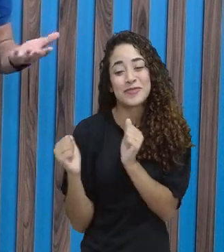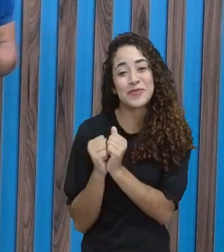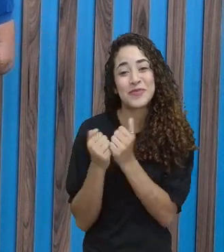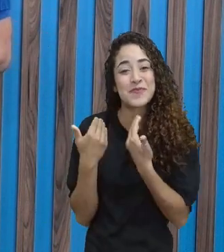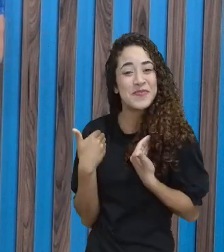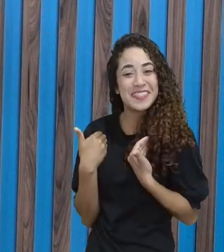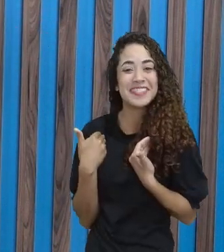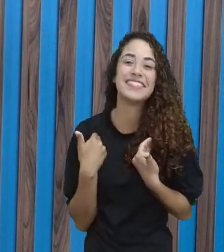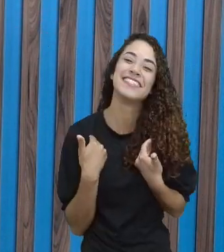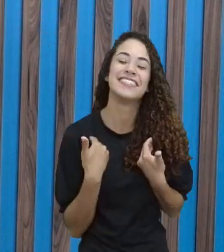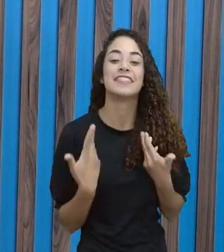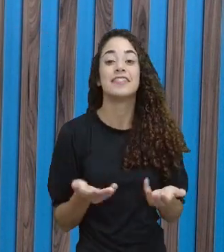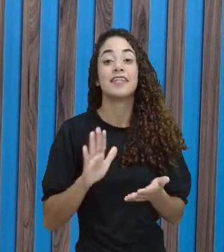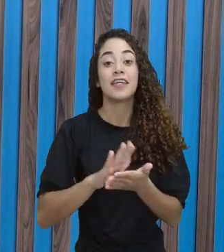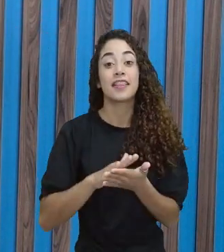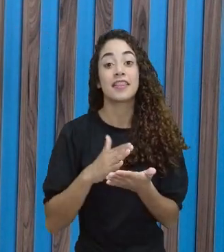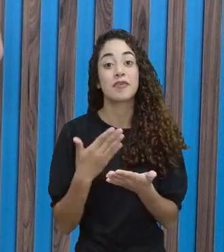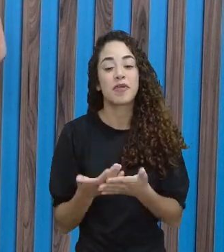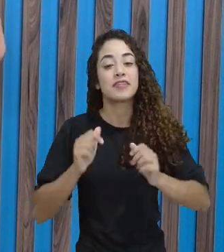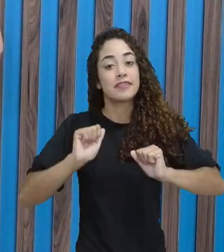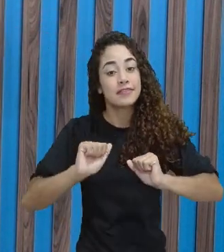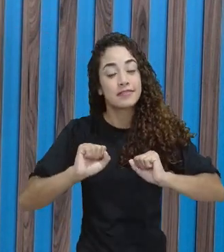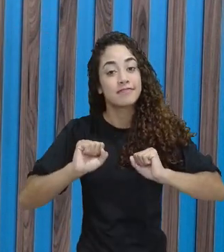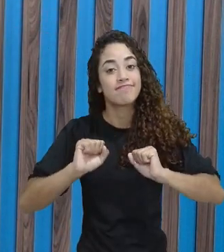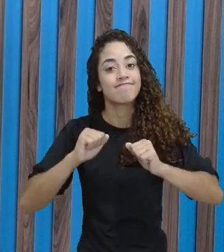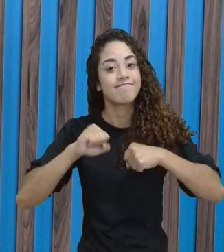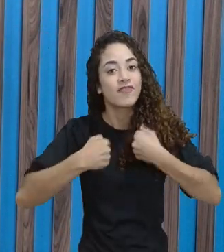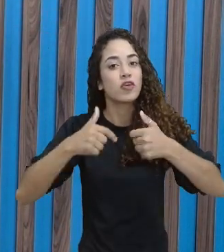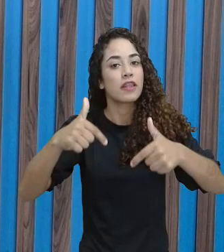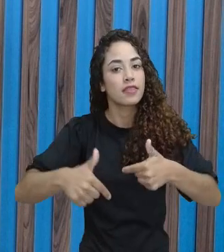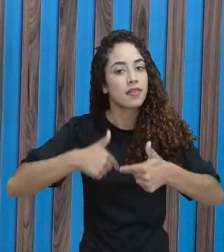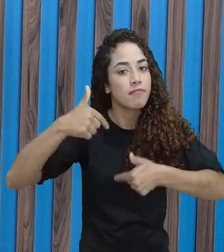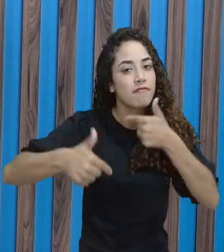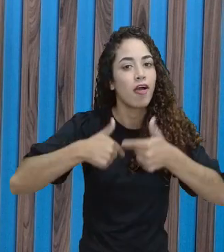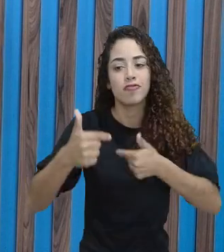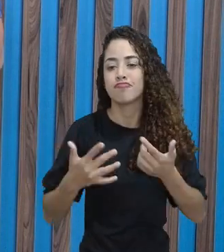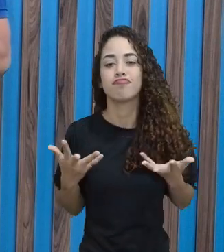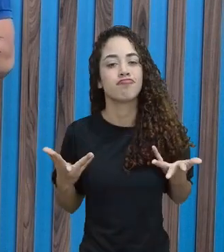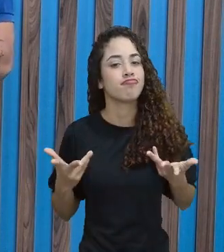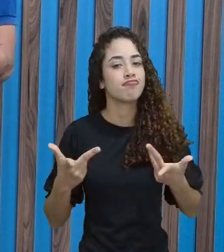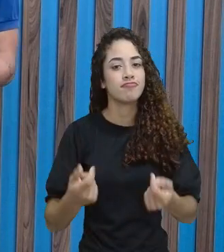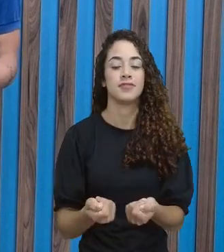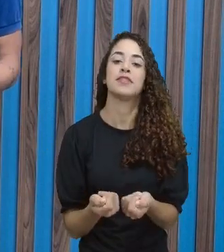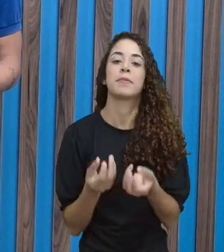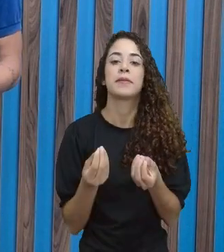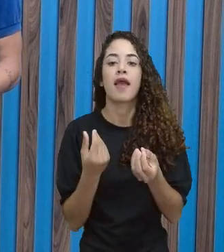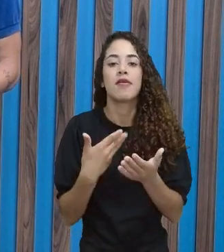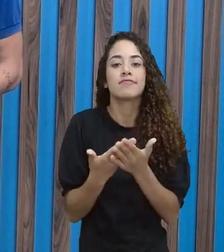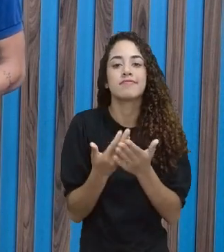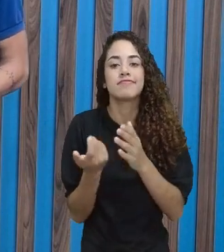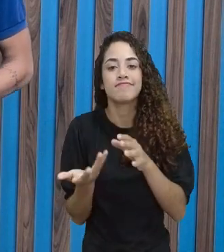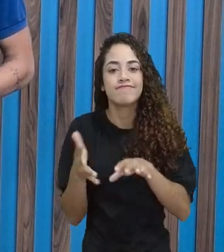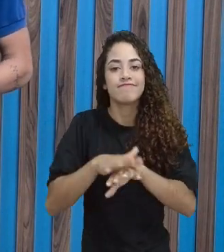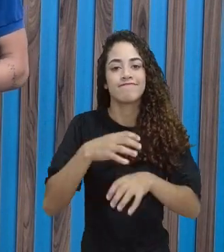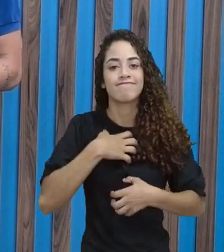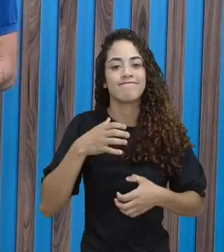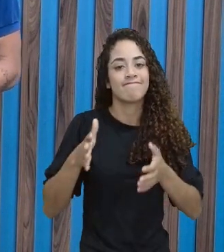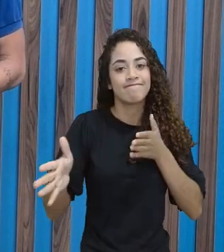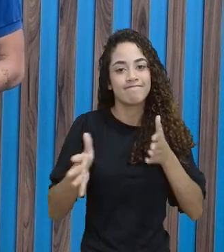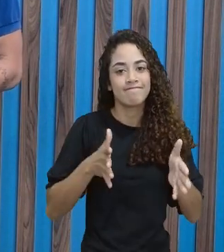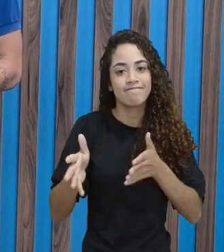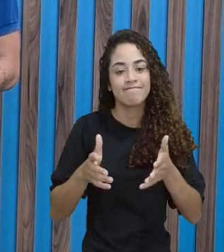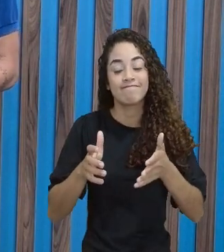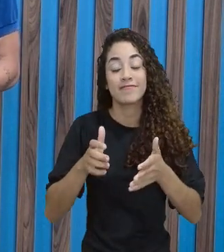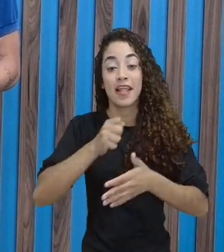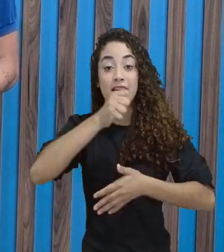vendo? Fazendo aí um trabalho magnífico, né? Deixando a nossa aula mais acessível através